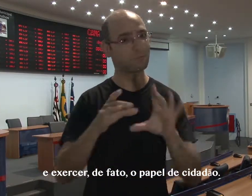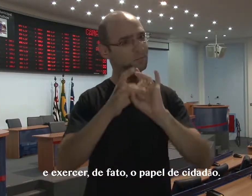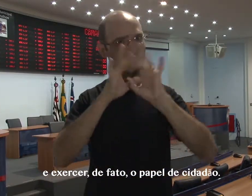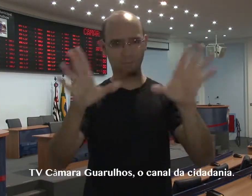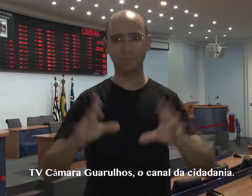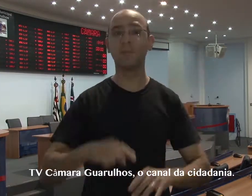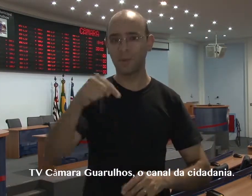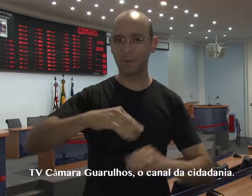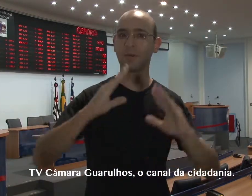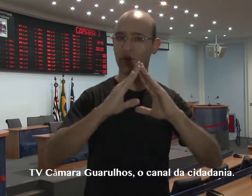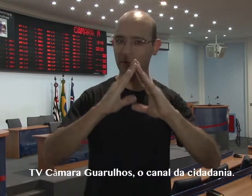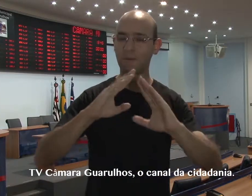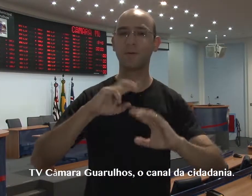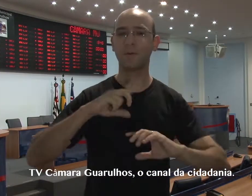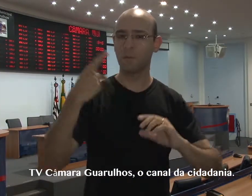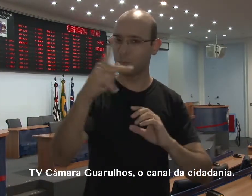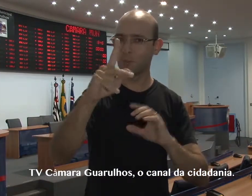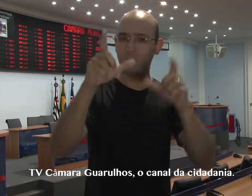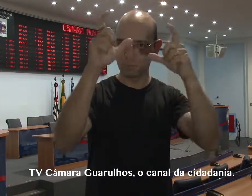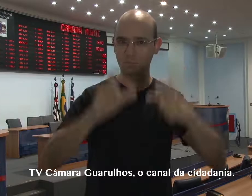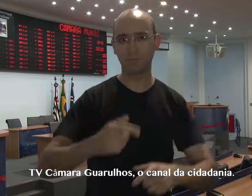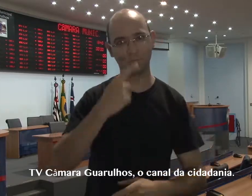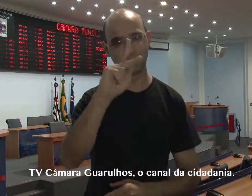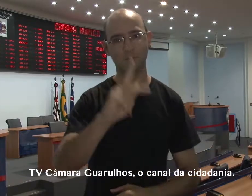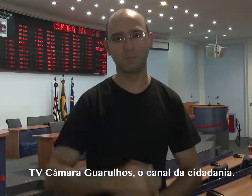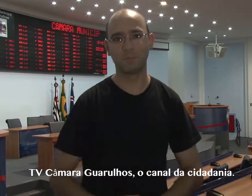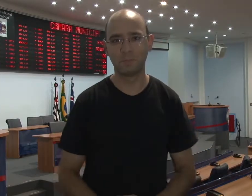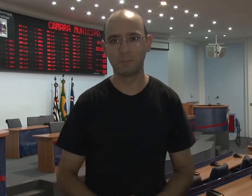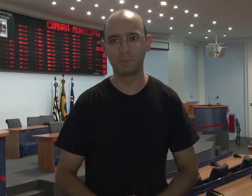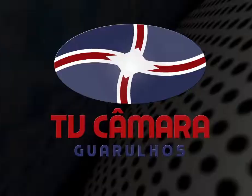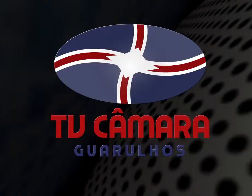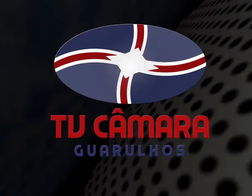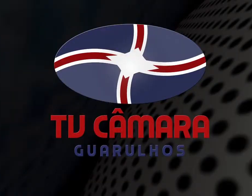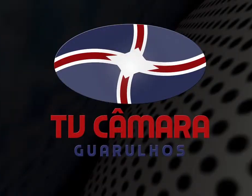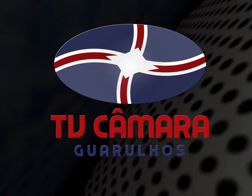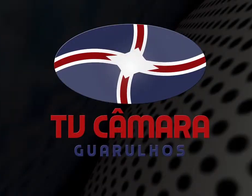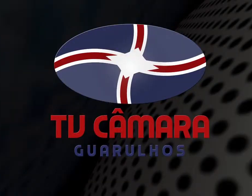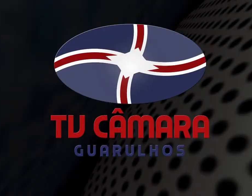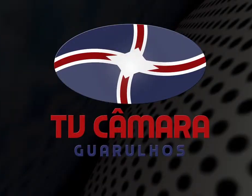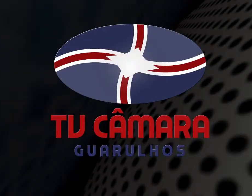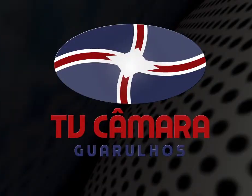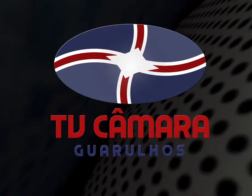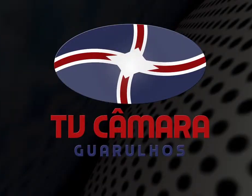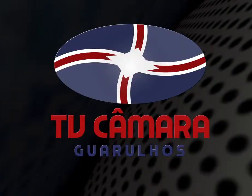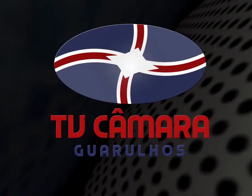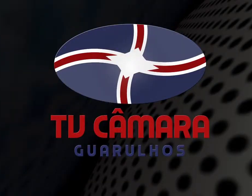de cidadão. TV Câmara Guarulhos, o canal da cidadania.